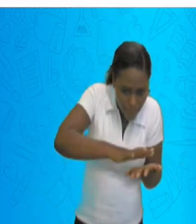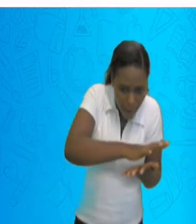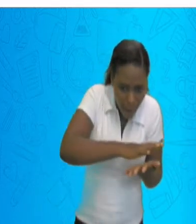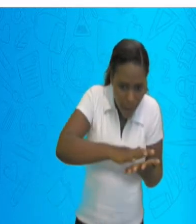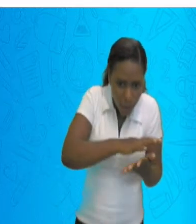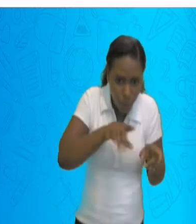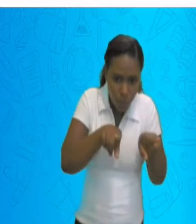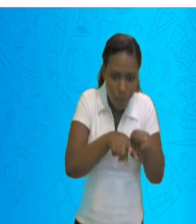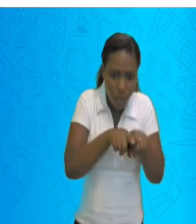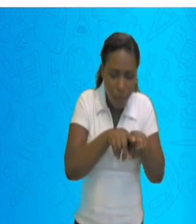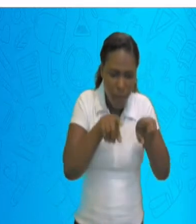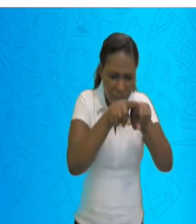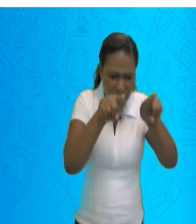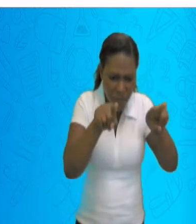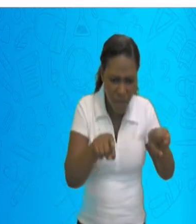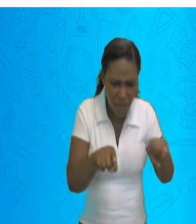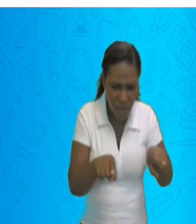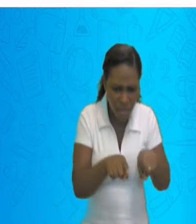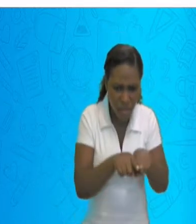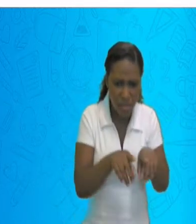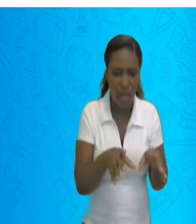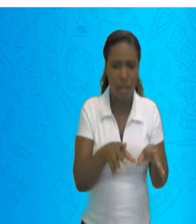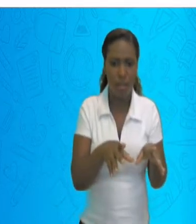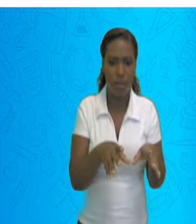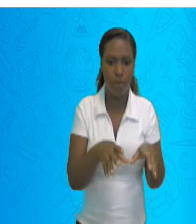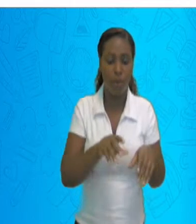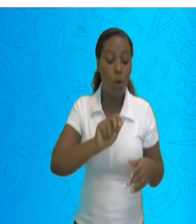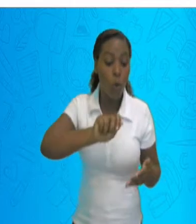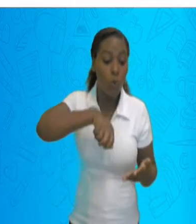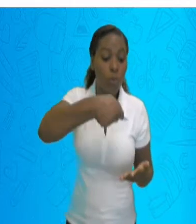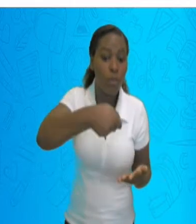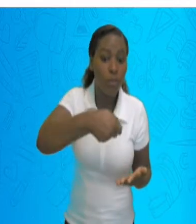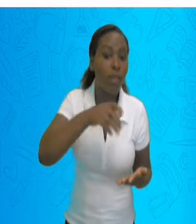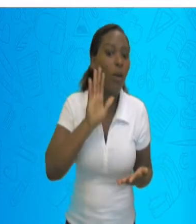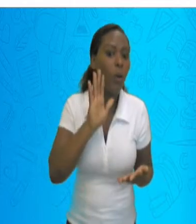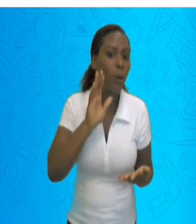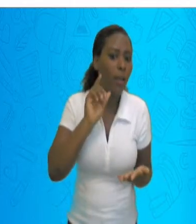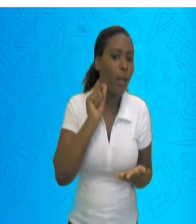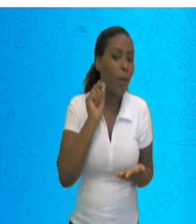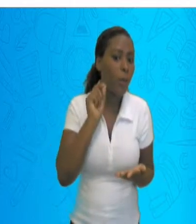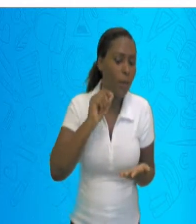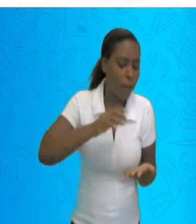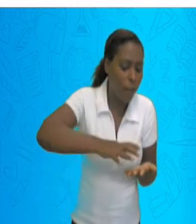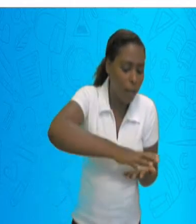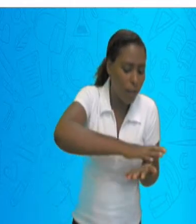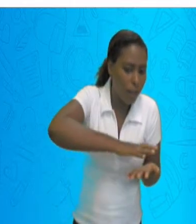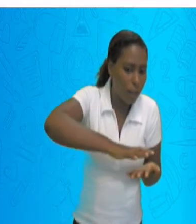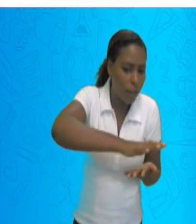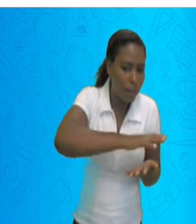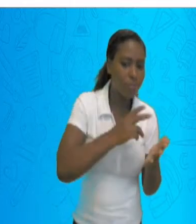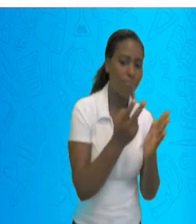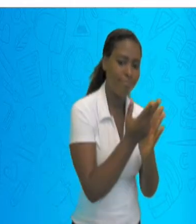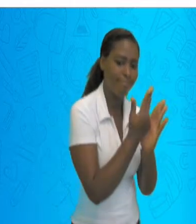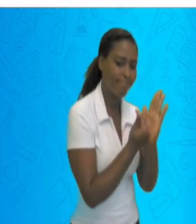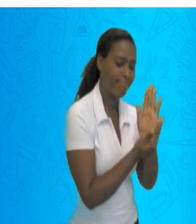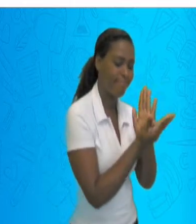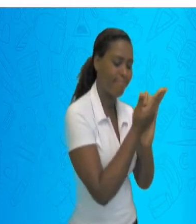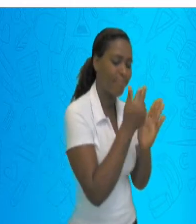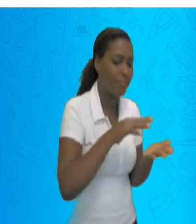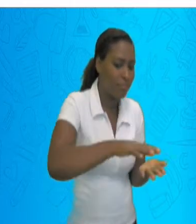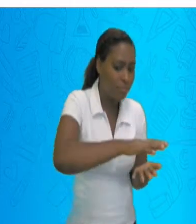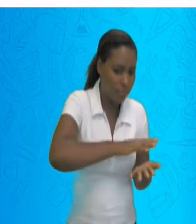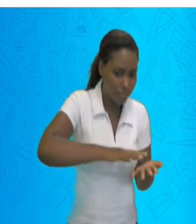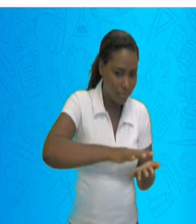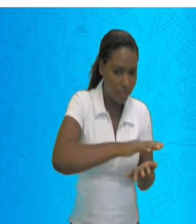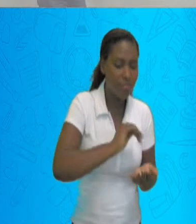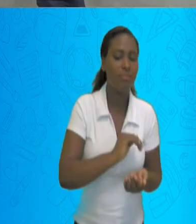de retas que não se cruzam. Então veja aqui no exemplo aqui dos desenhos. Então aqui nós temos o triângulo e o quadrado